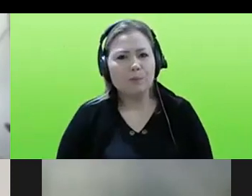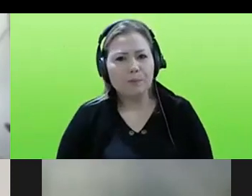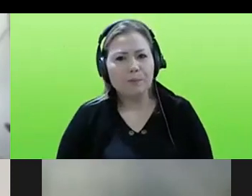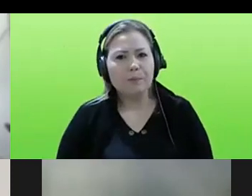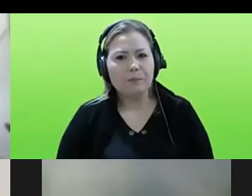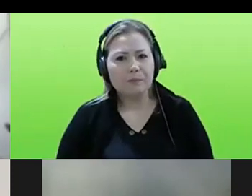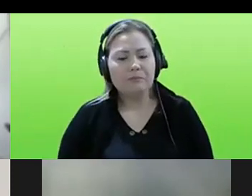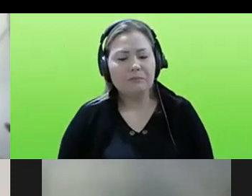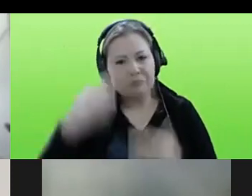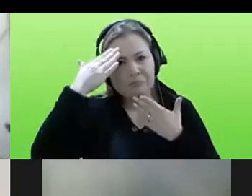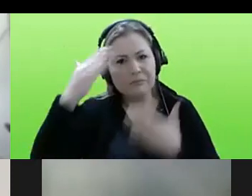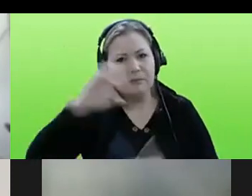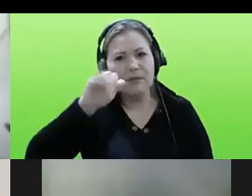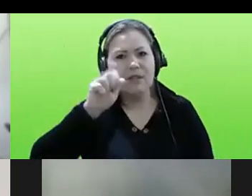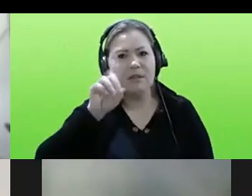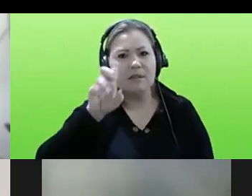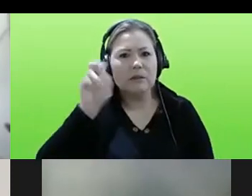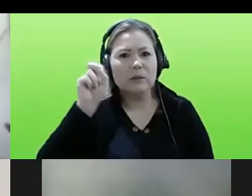Obrigado, Jaderson. Federico.